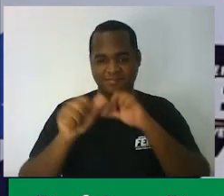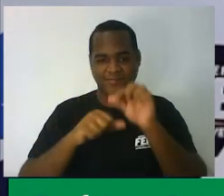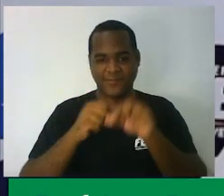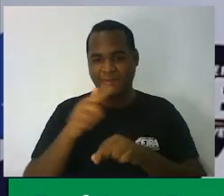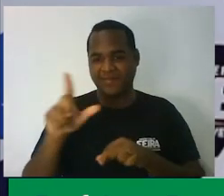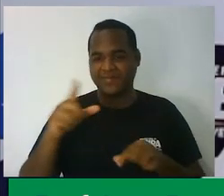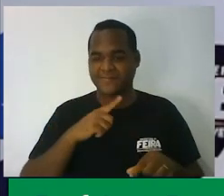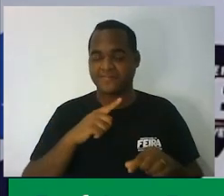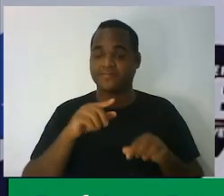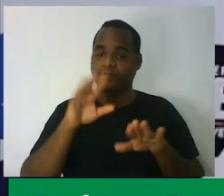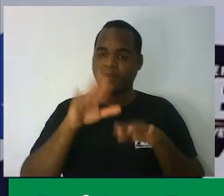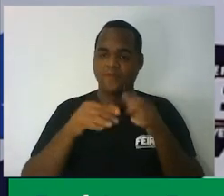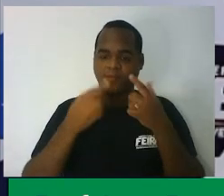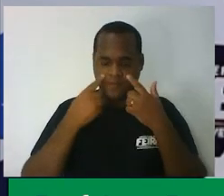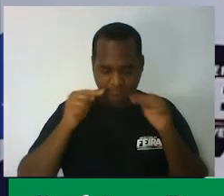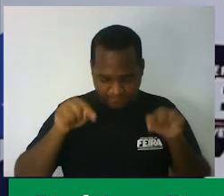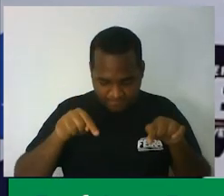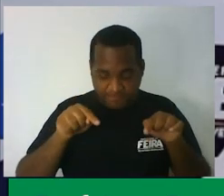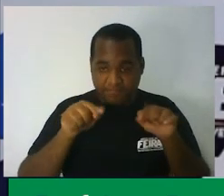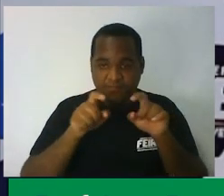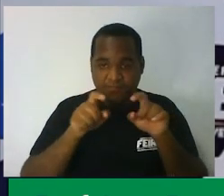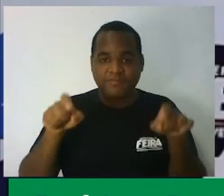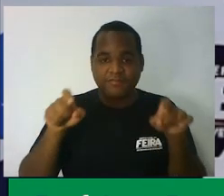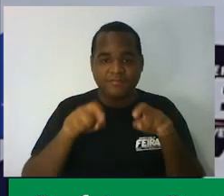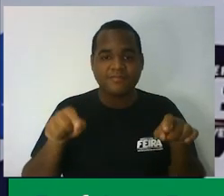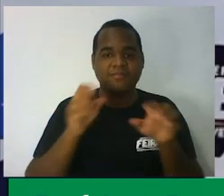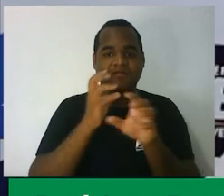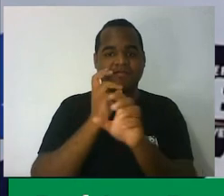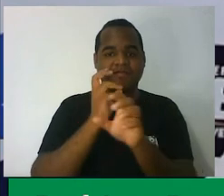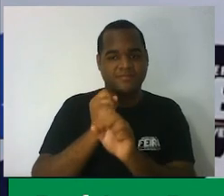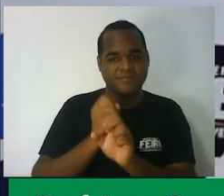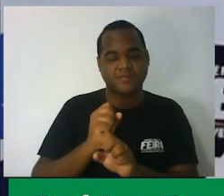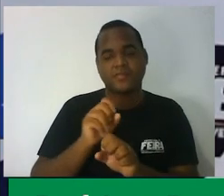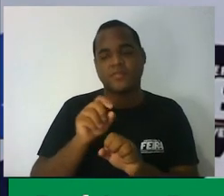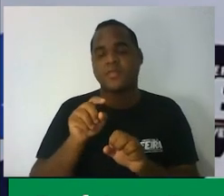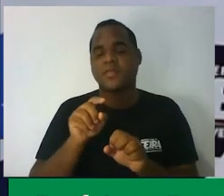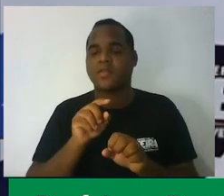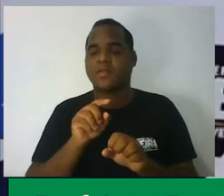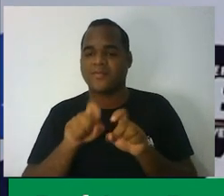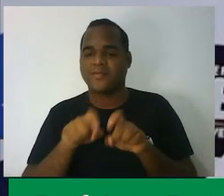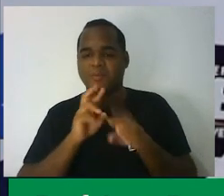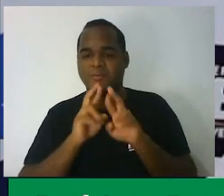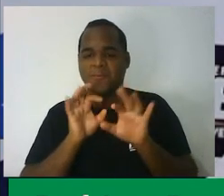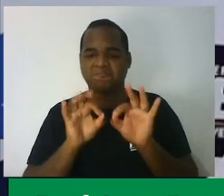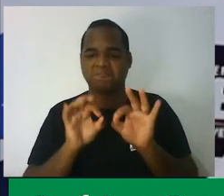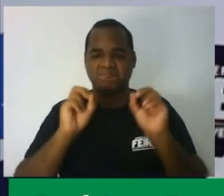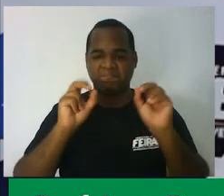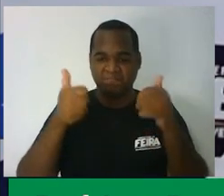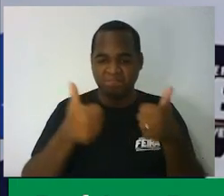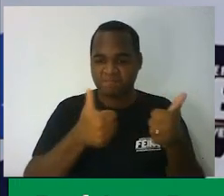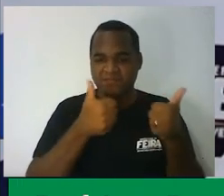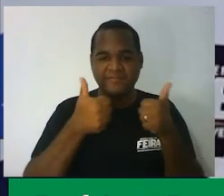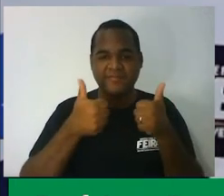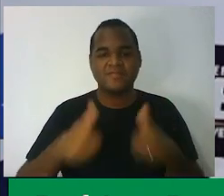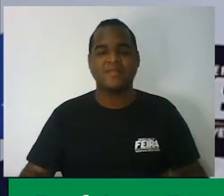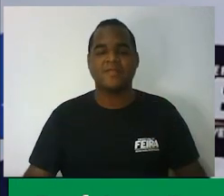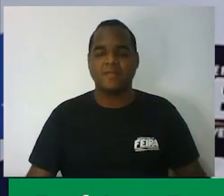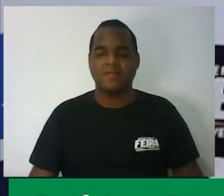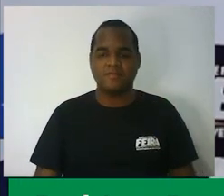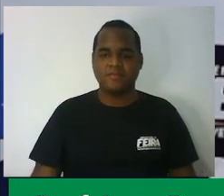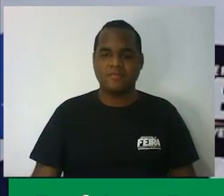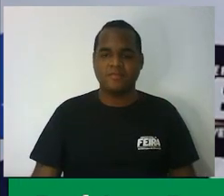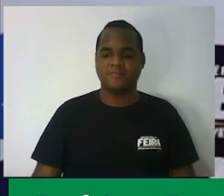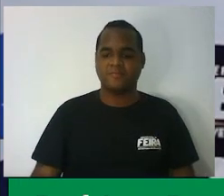Vamos lá. Às vezes eu olho um pouquinho para baixo para poder conseguir digitar. Tá bom? E